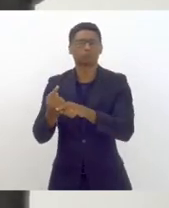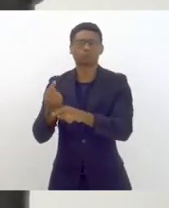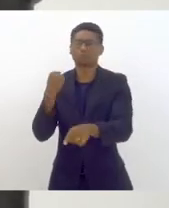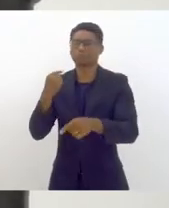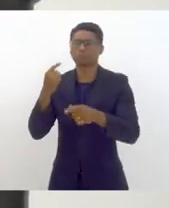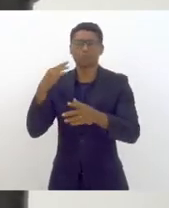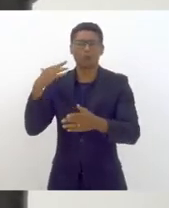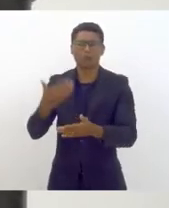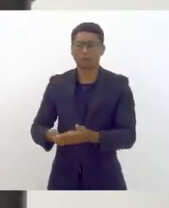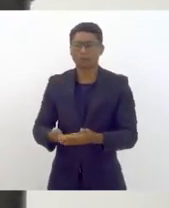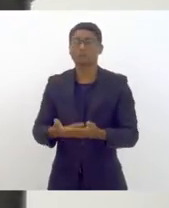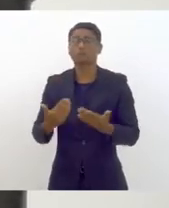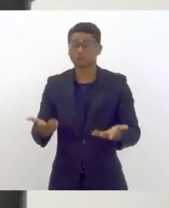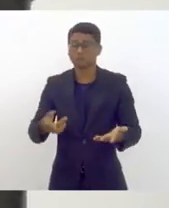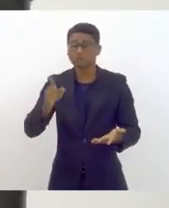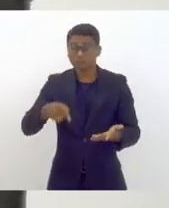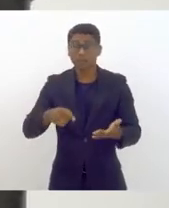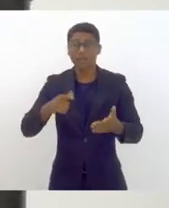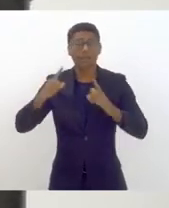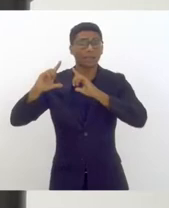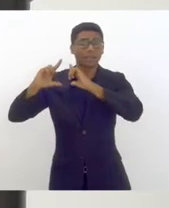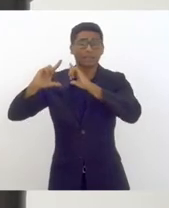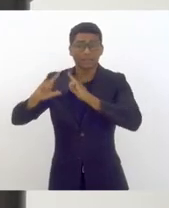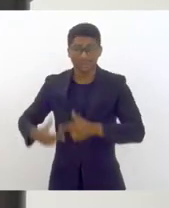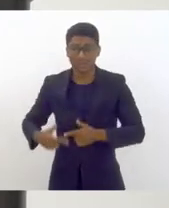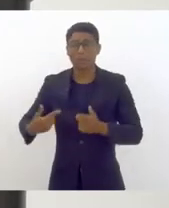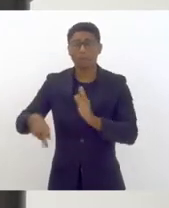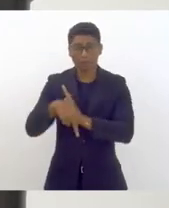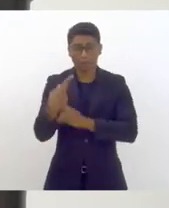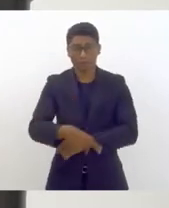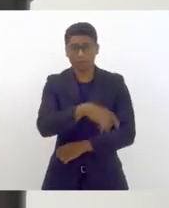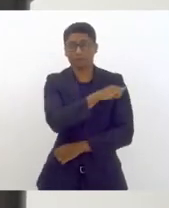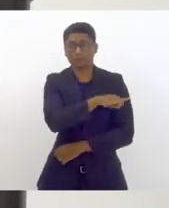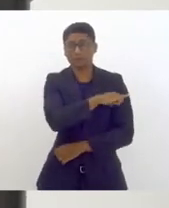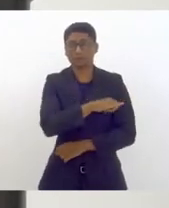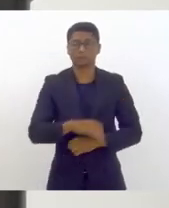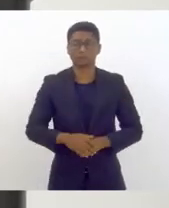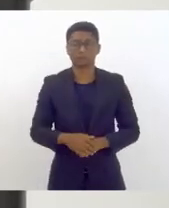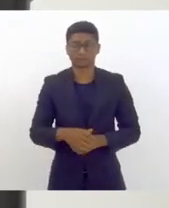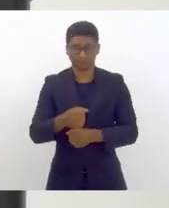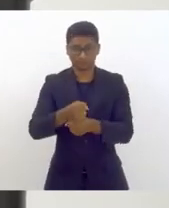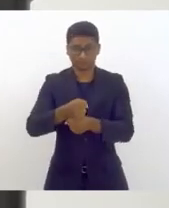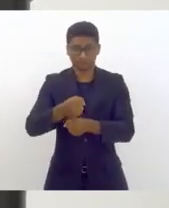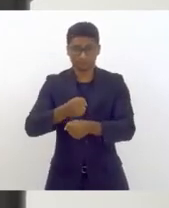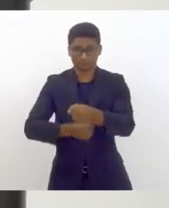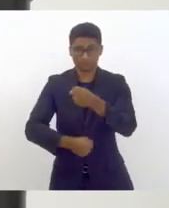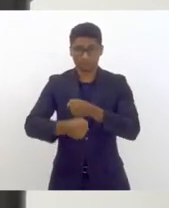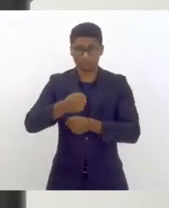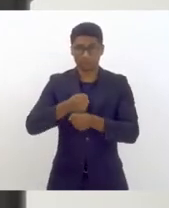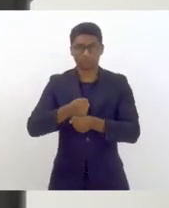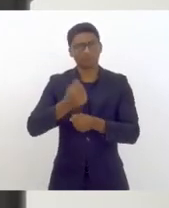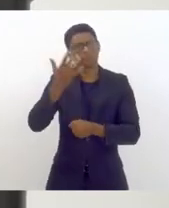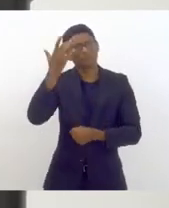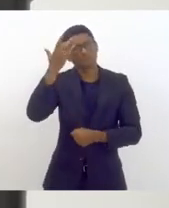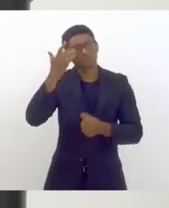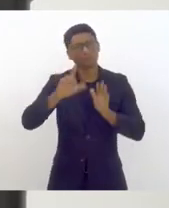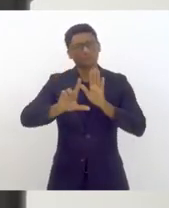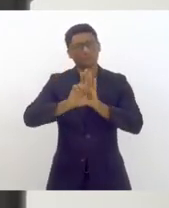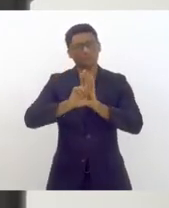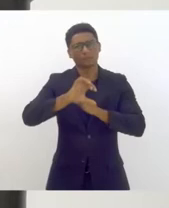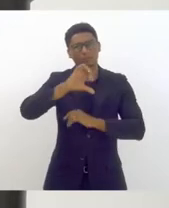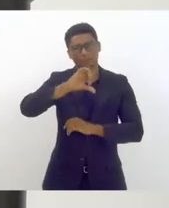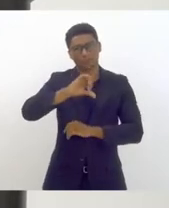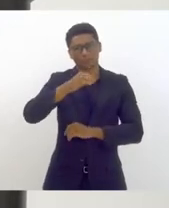cultural e material do Estado do Rio de Janeiro, que ano passado se não me engano, acho que é a Lei 9205